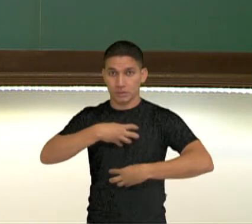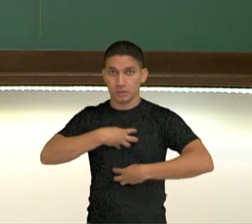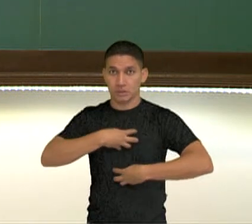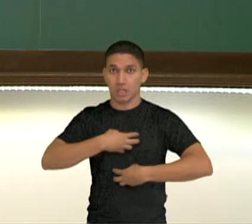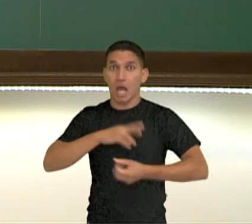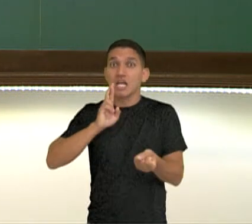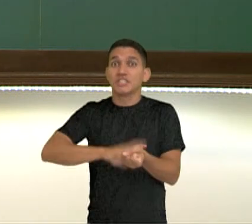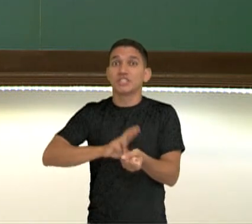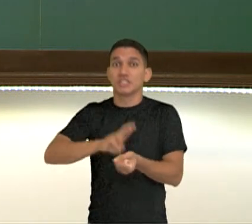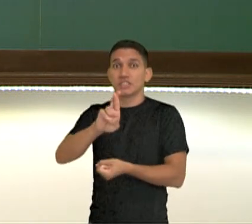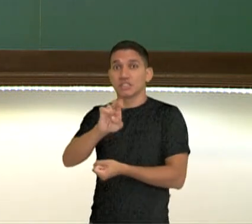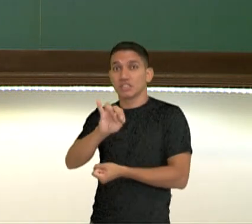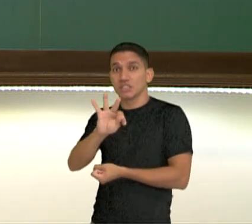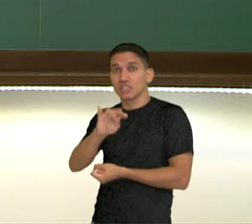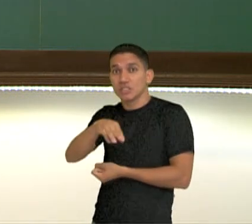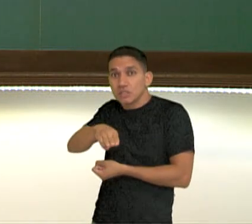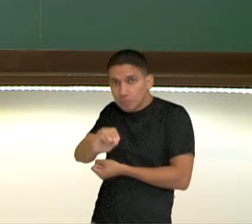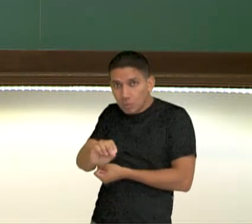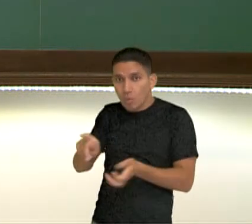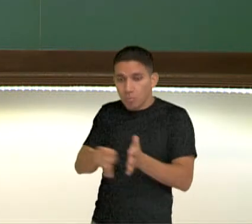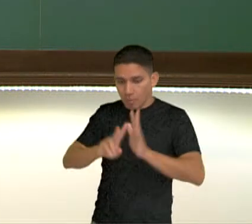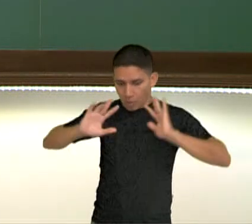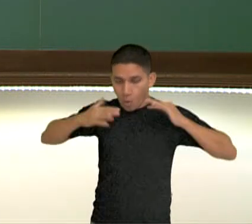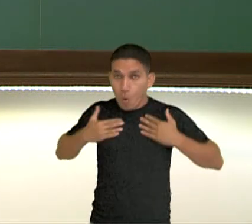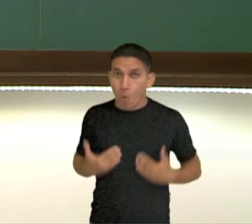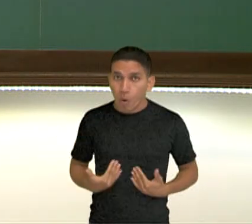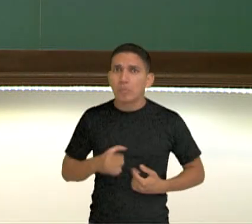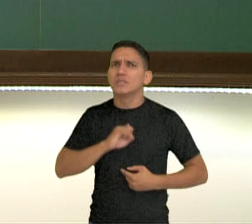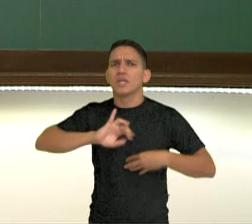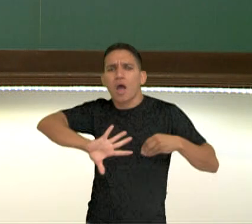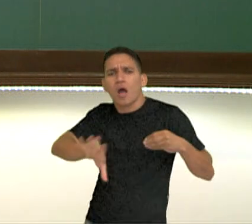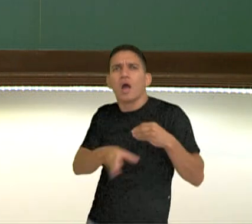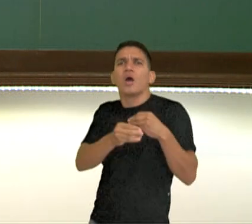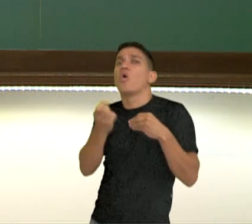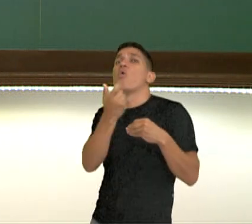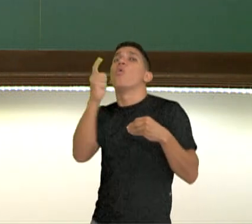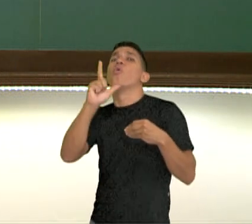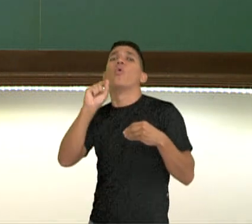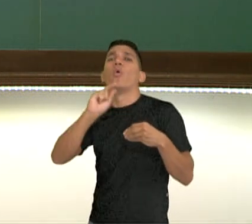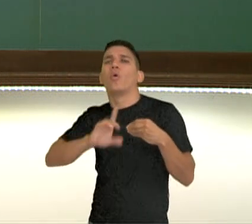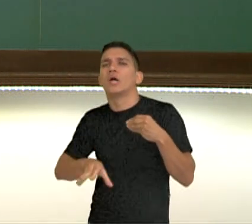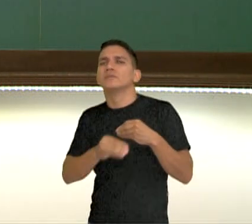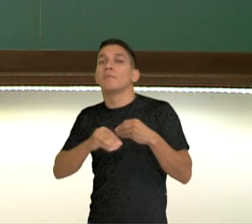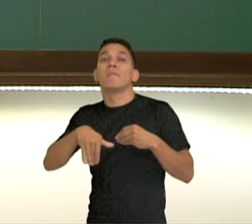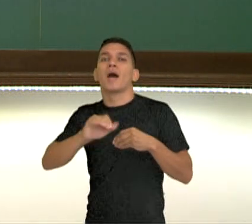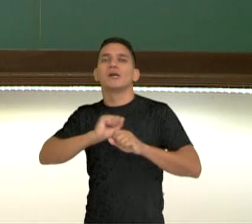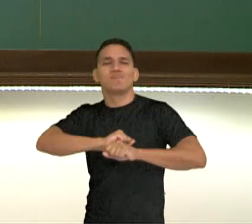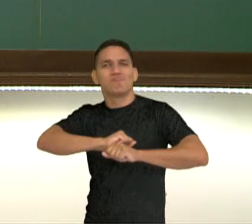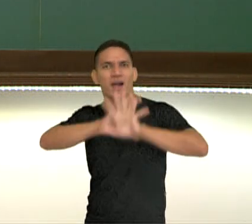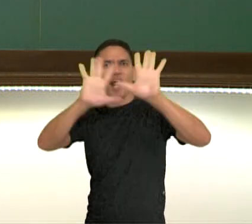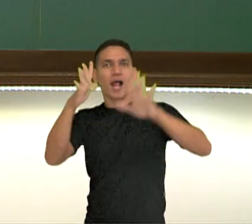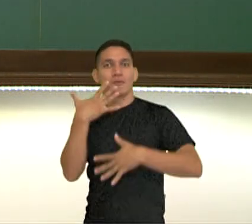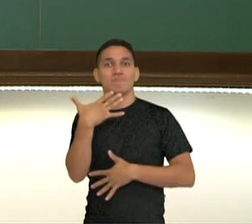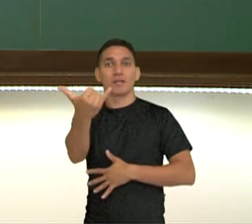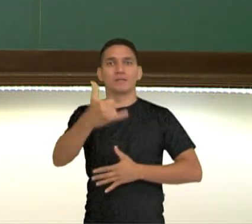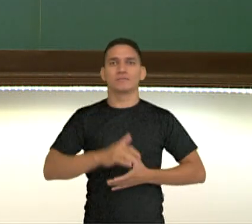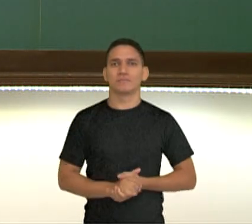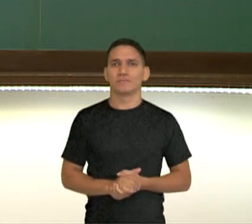rítmica no meu corpo e se eu acrescentasse algo mais para dar um pouco mais de brilho